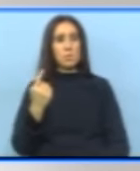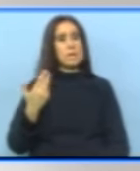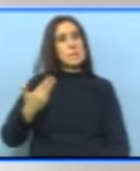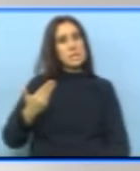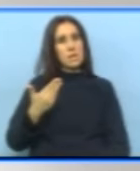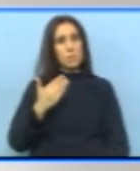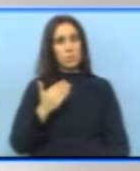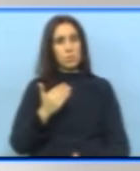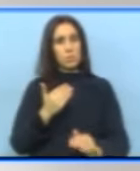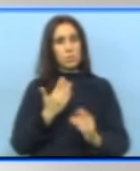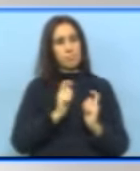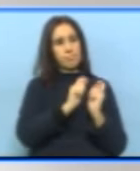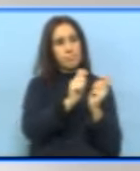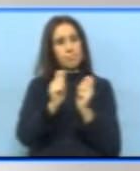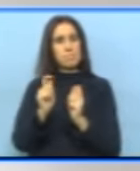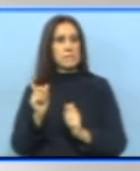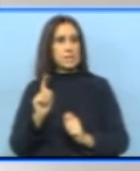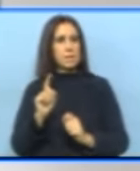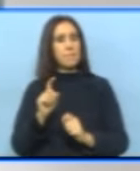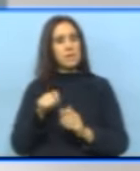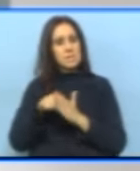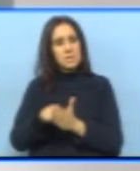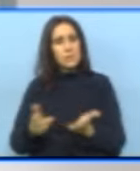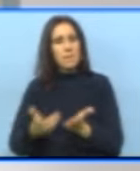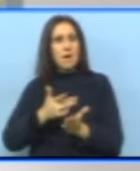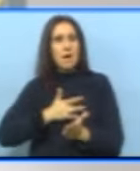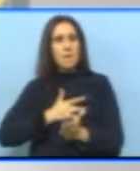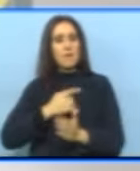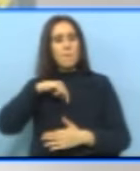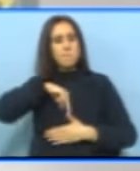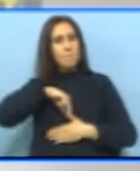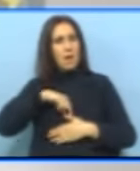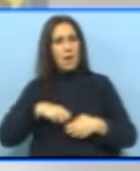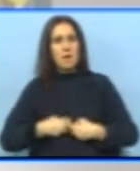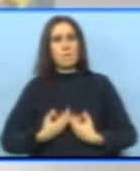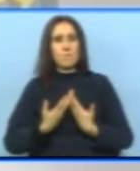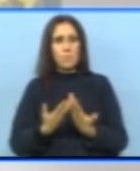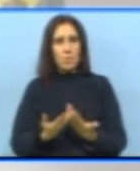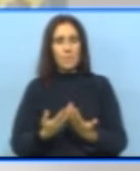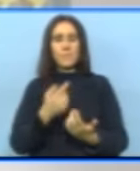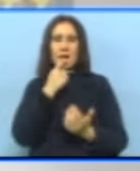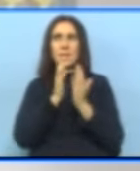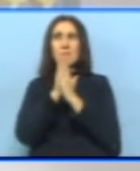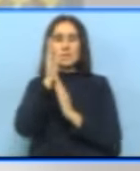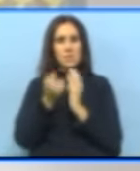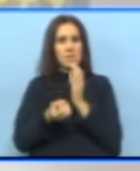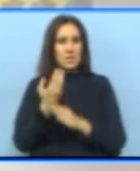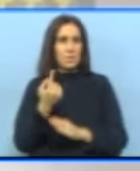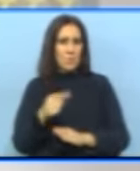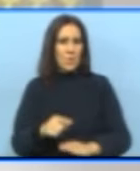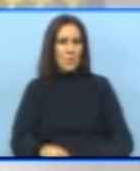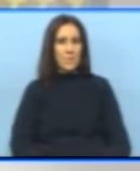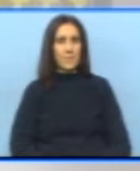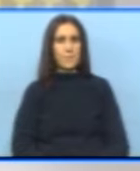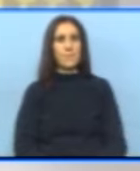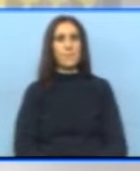direito, mas exatamente essa insistência num amor que brota de dentro. E isto só Deus é capaz de criar. E